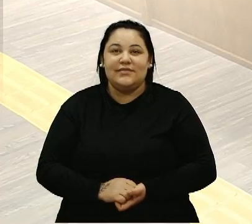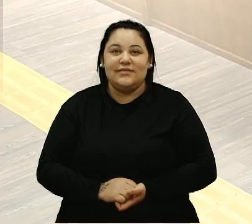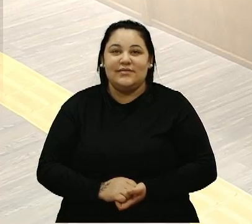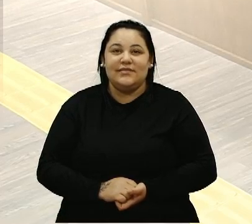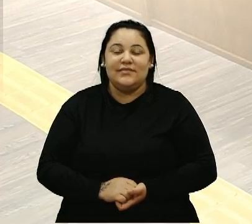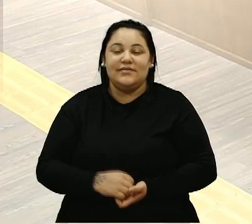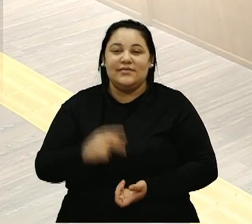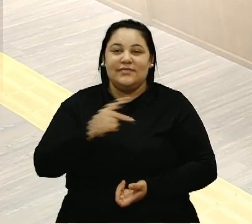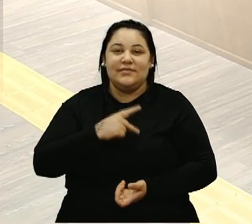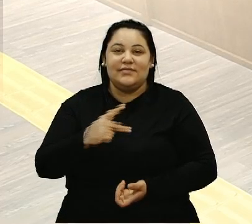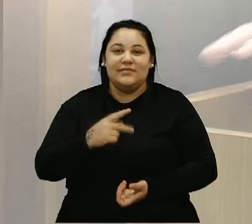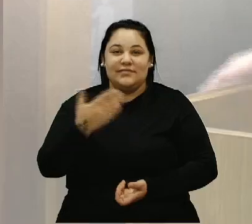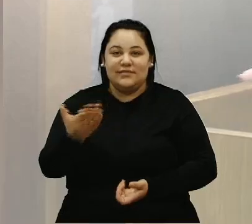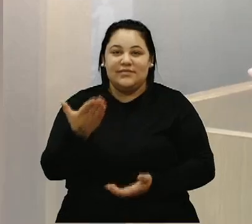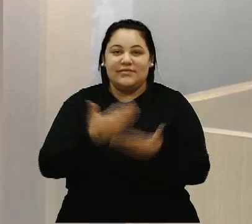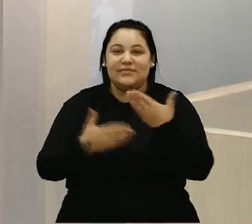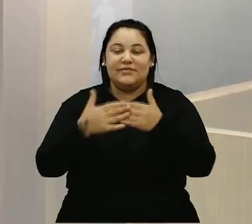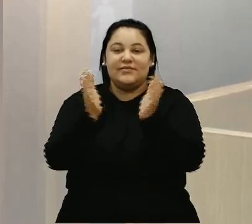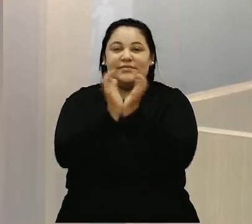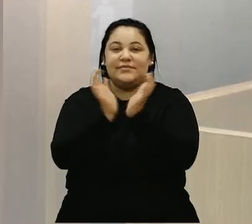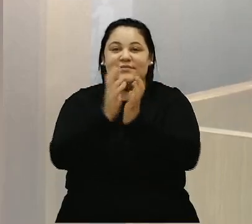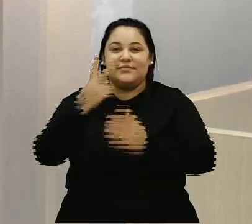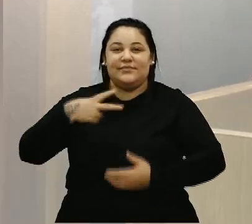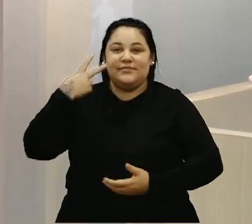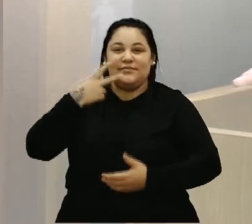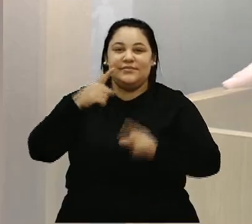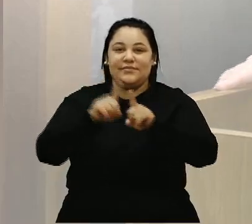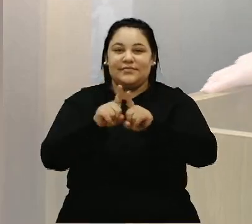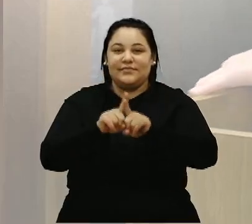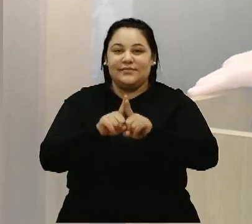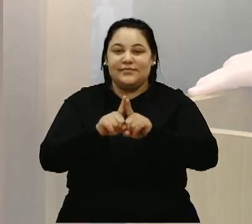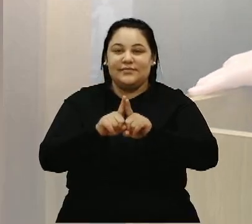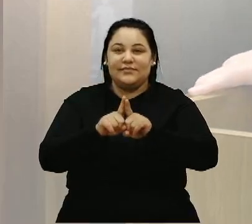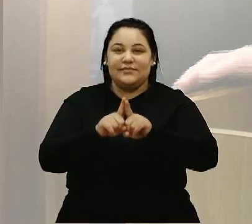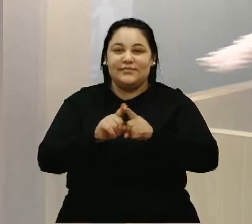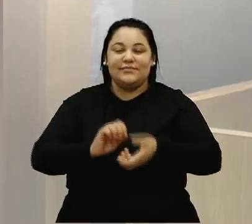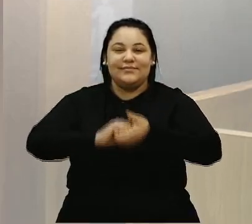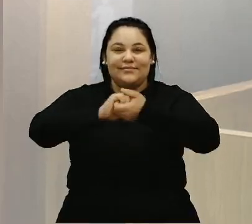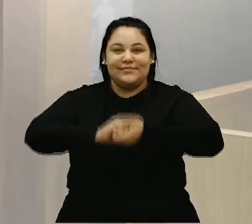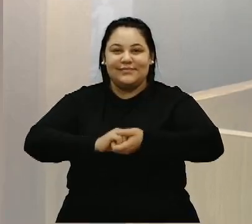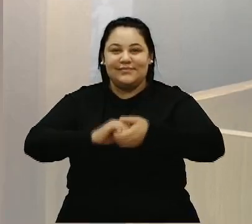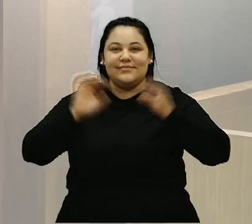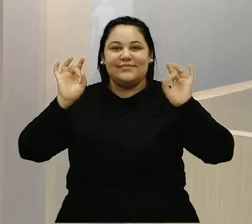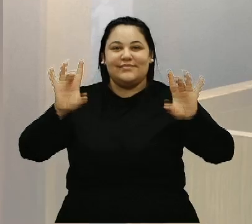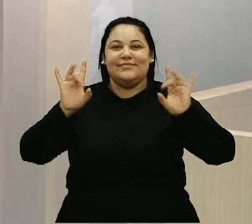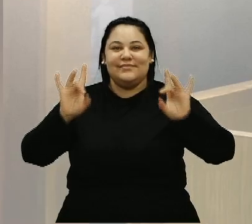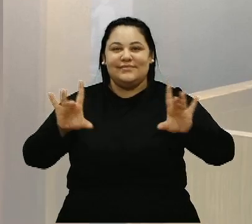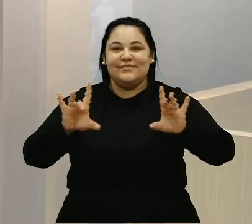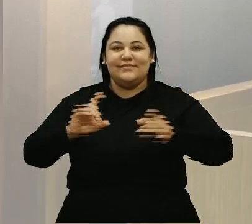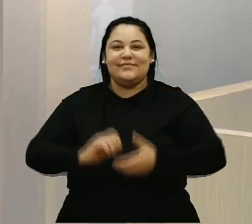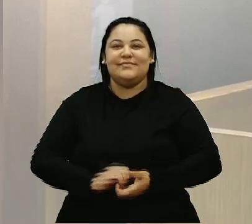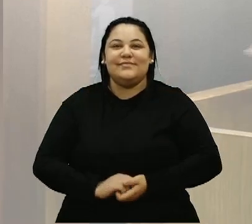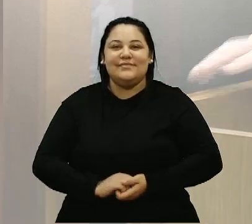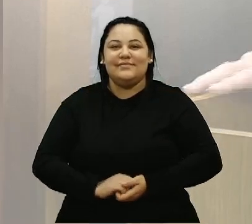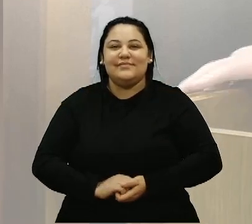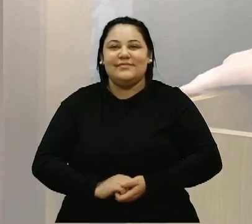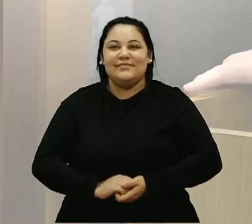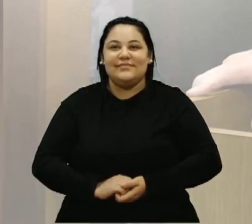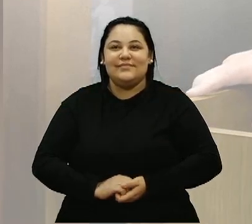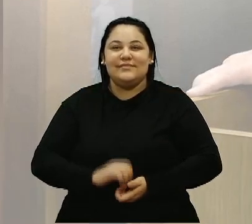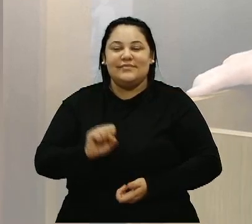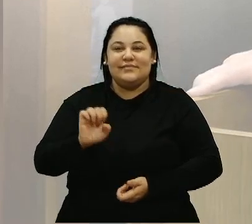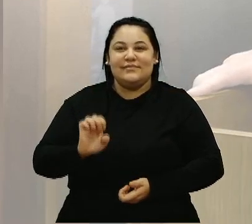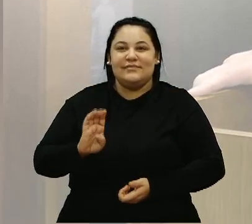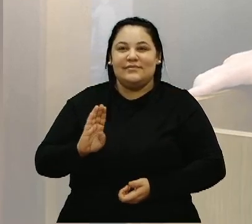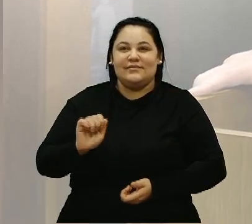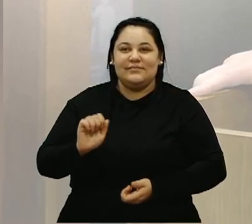Senhora presidente, caros colegas vereadores, uma saudação especial ao Sebastião